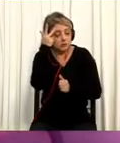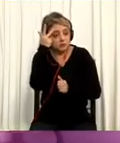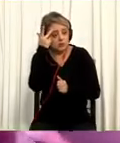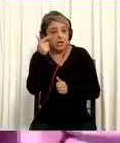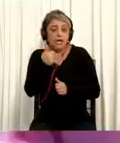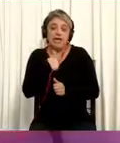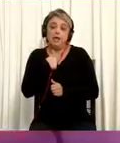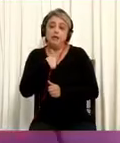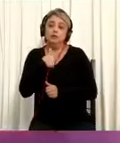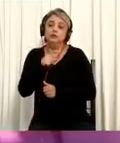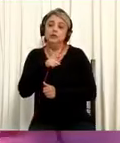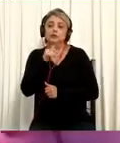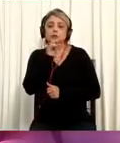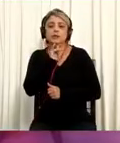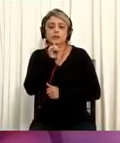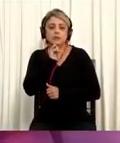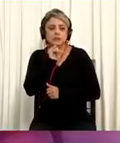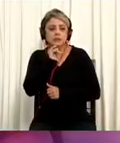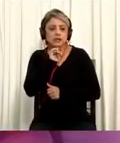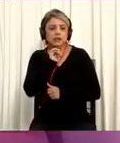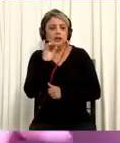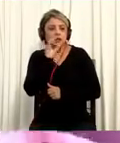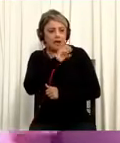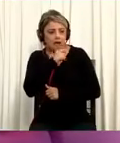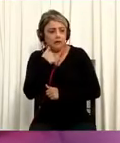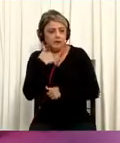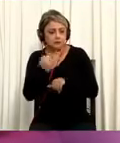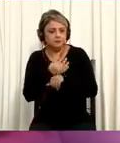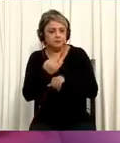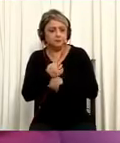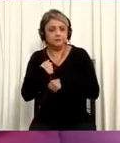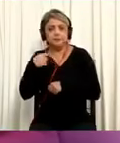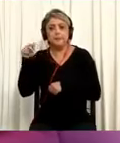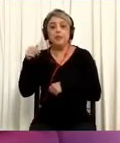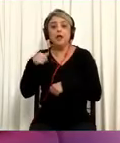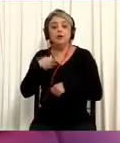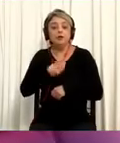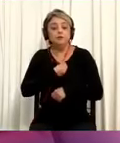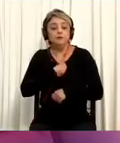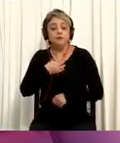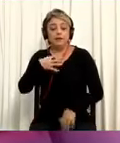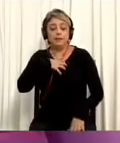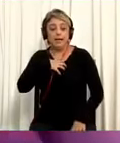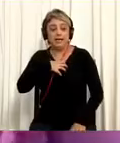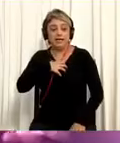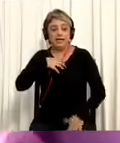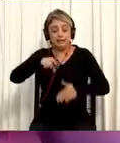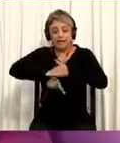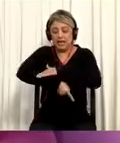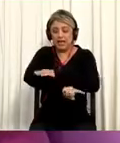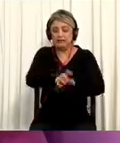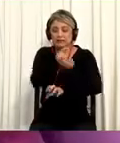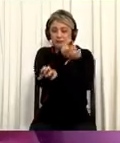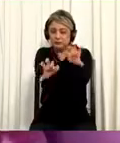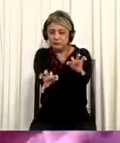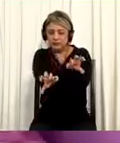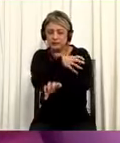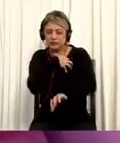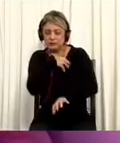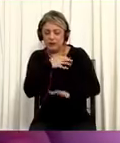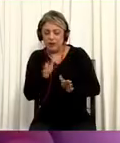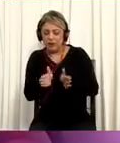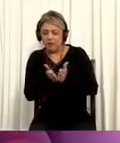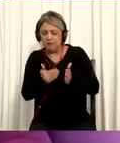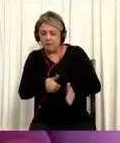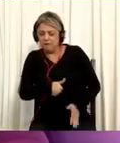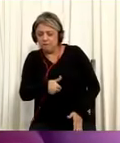Eu tenho um exemplo, vou tentar ser bem rápido. Quando eu morava no sertão da Bahia, a fome muito grande